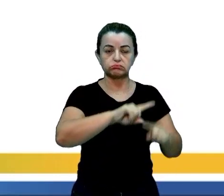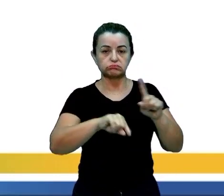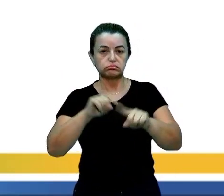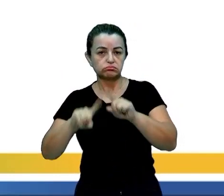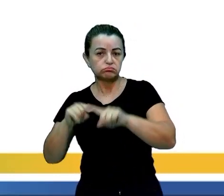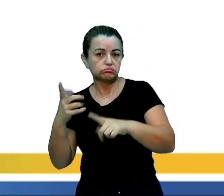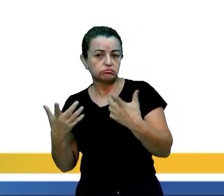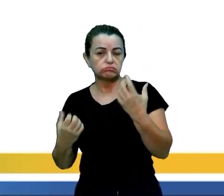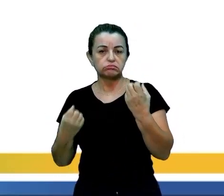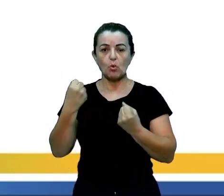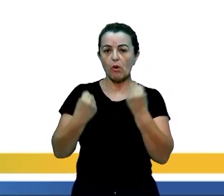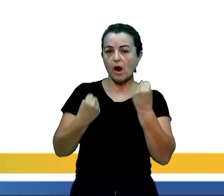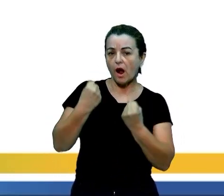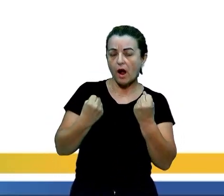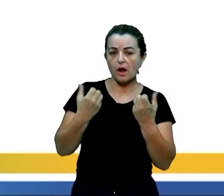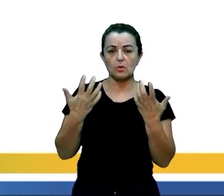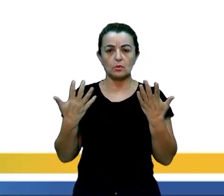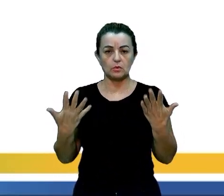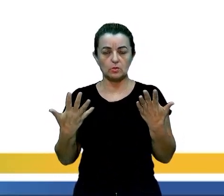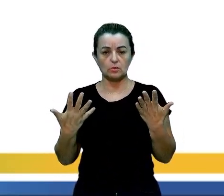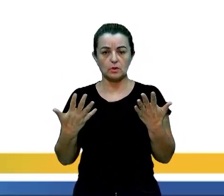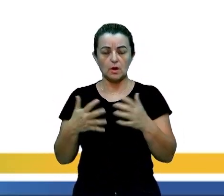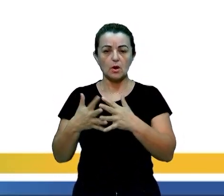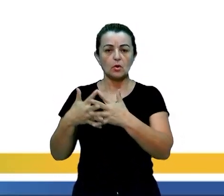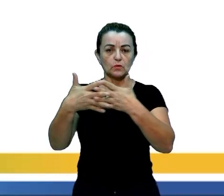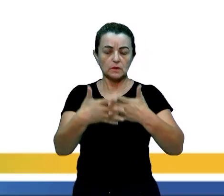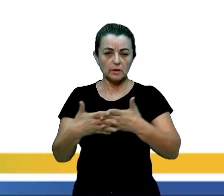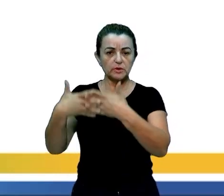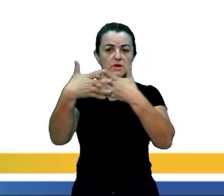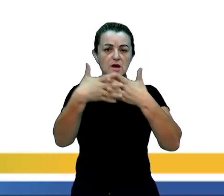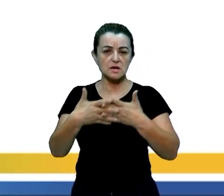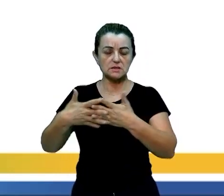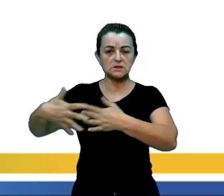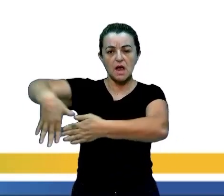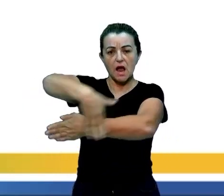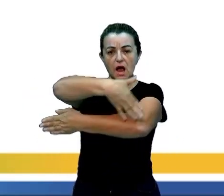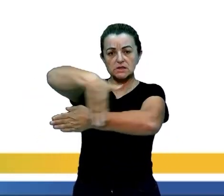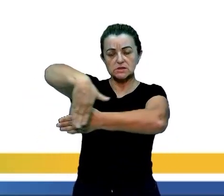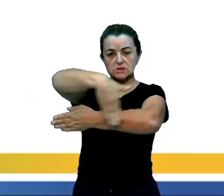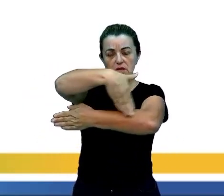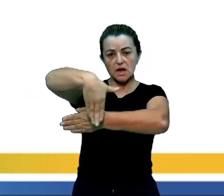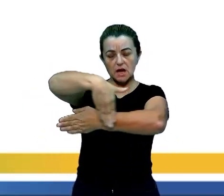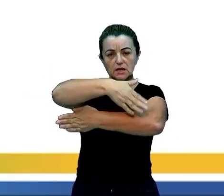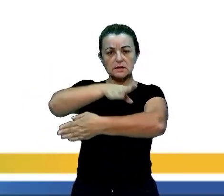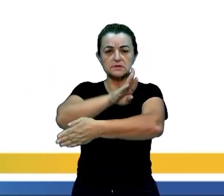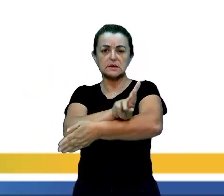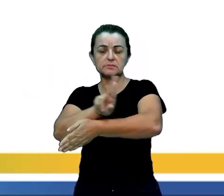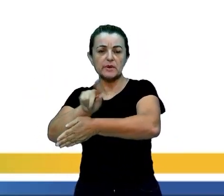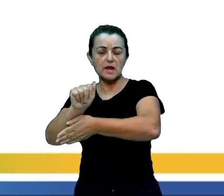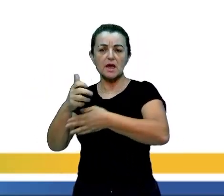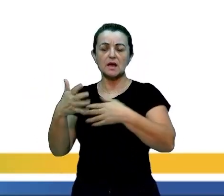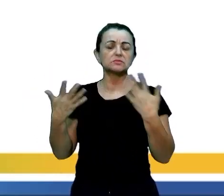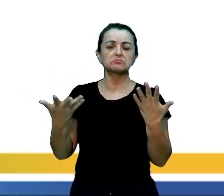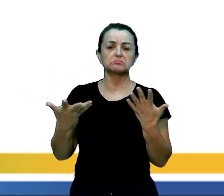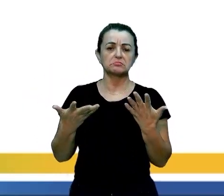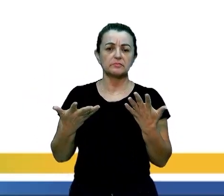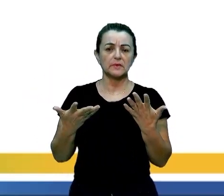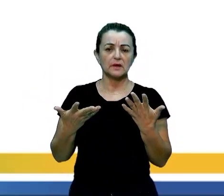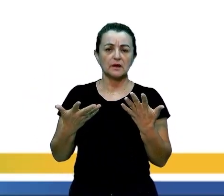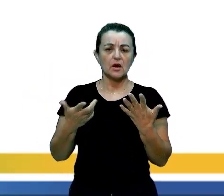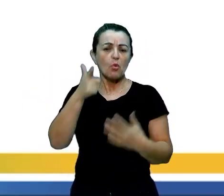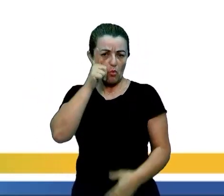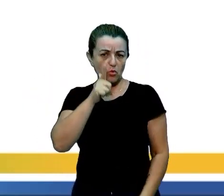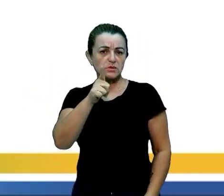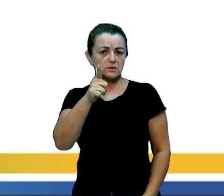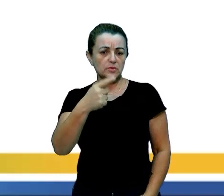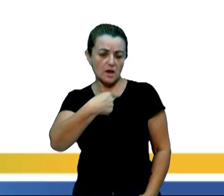os carros, os caminhões, as estradas, as hidrovias, etc. Sem tudo isso, nós conseguiríamos que o